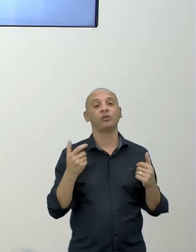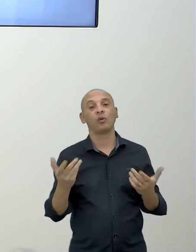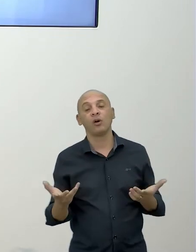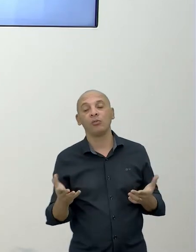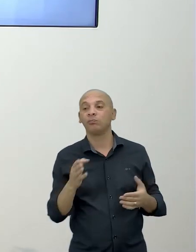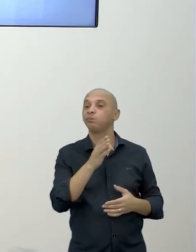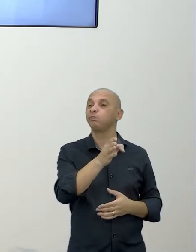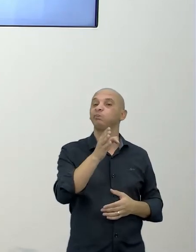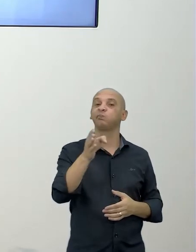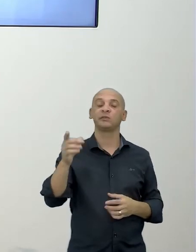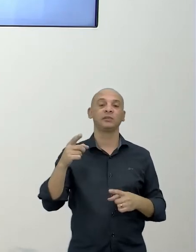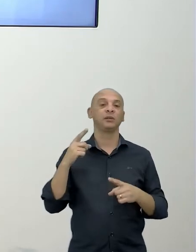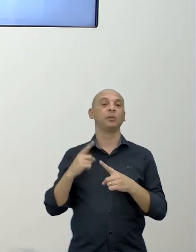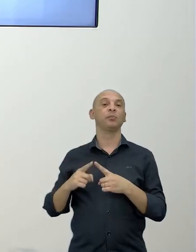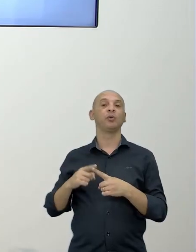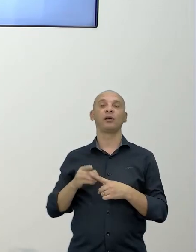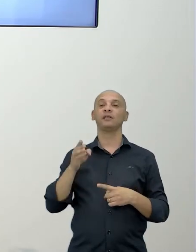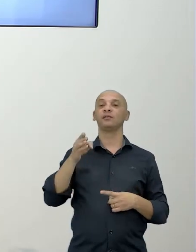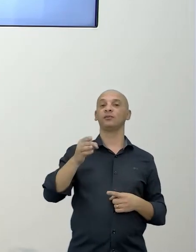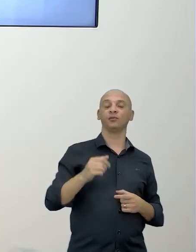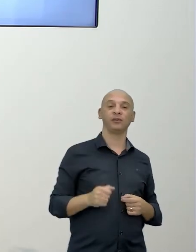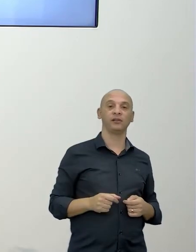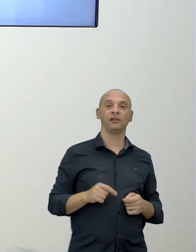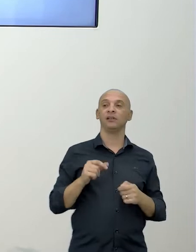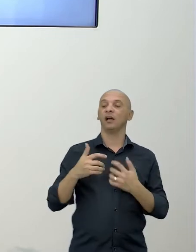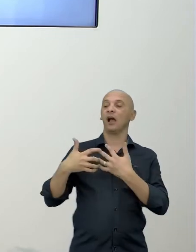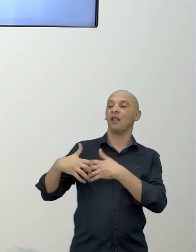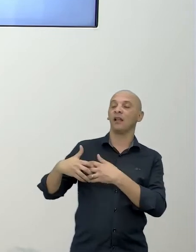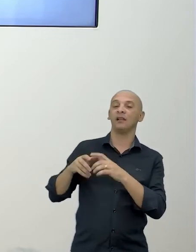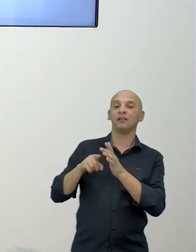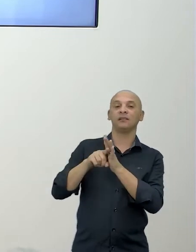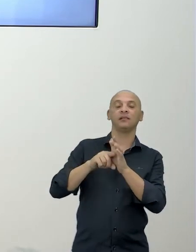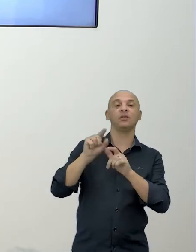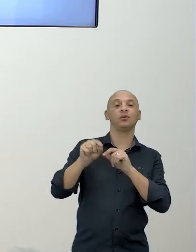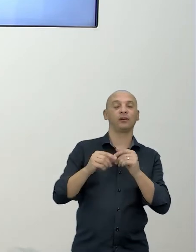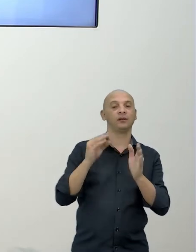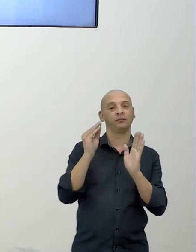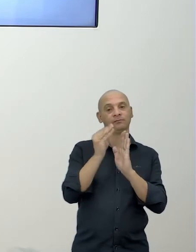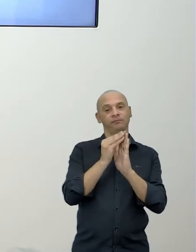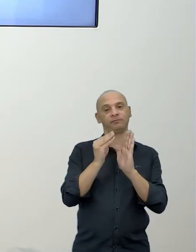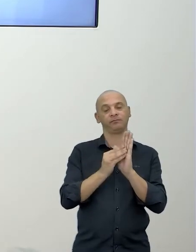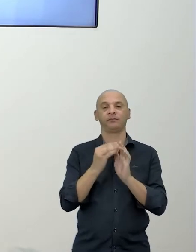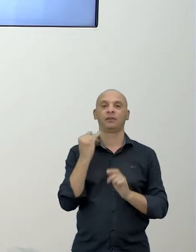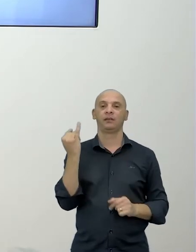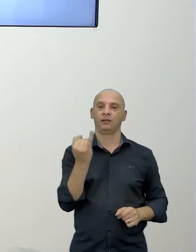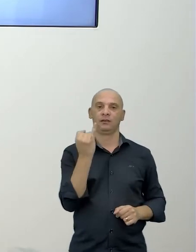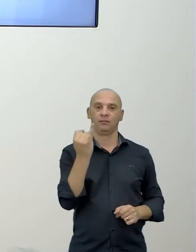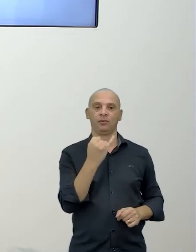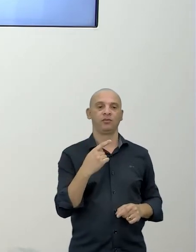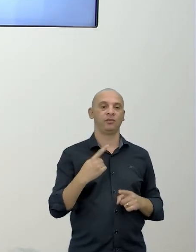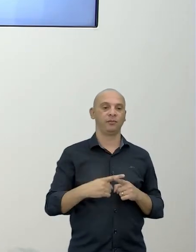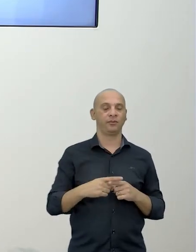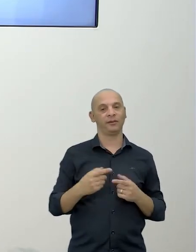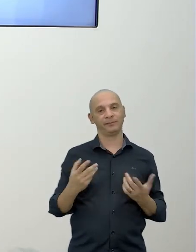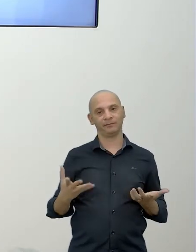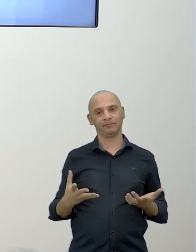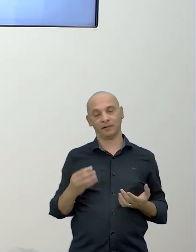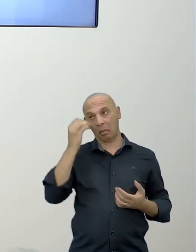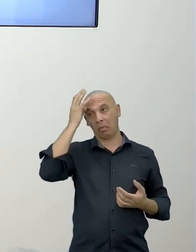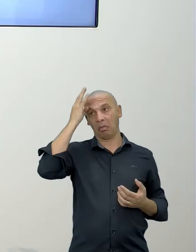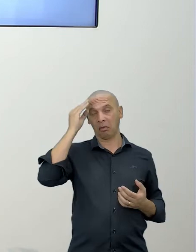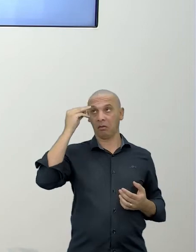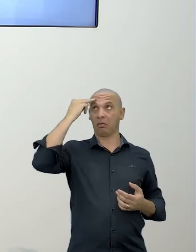Você conhecia essas pessoas? Não conhecia. Os lugares onde você foi. Para quais lugares? Por que você foi? O que